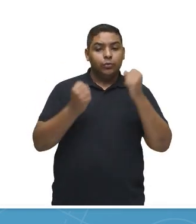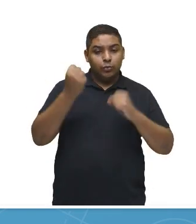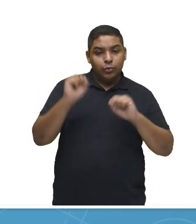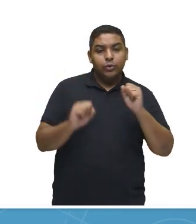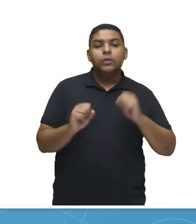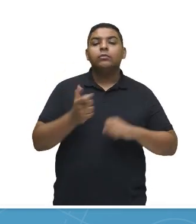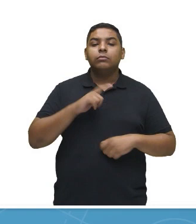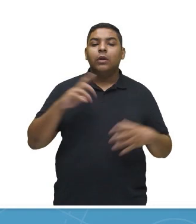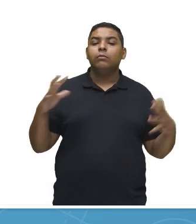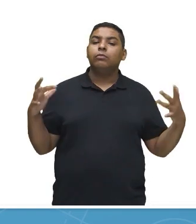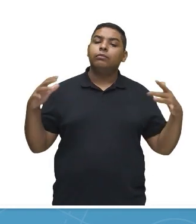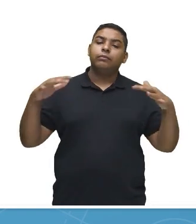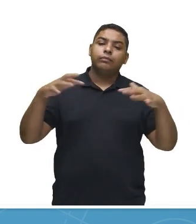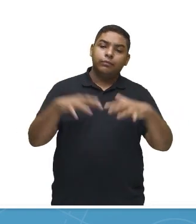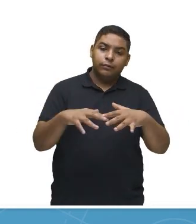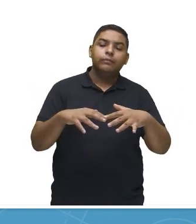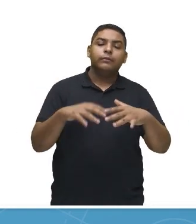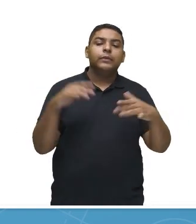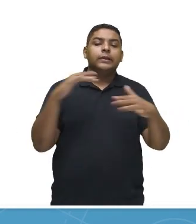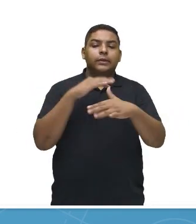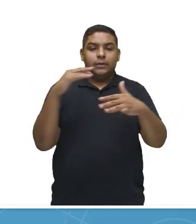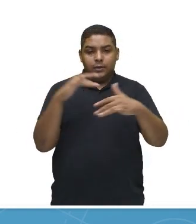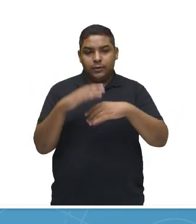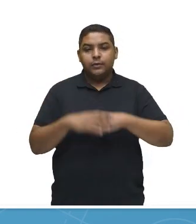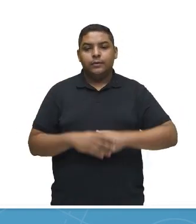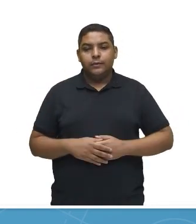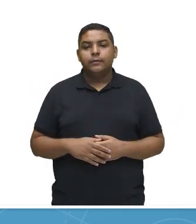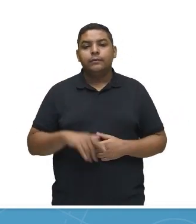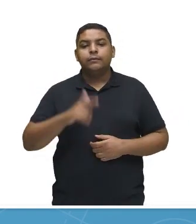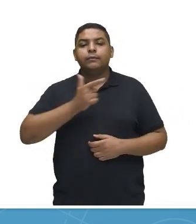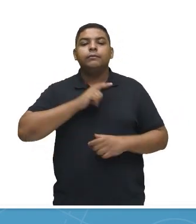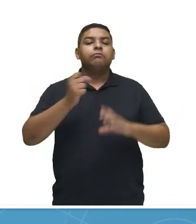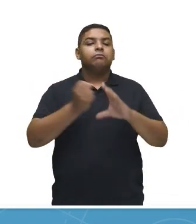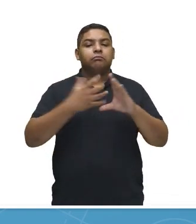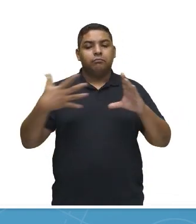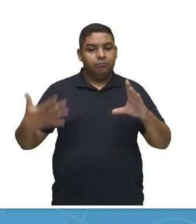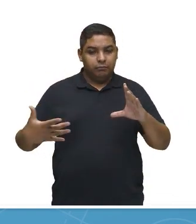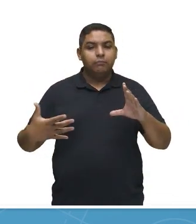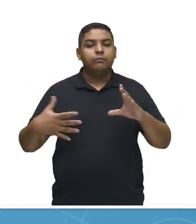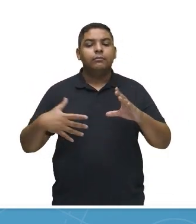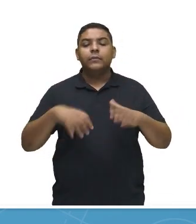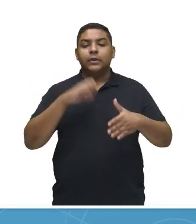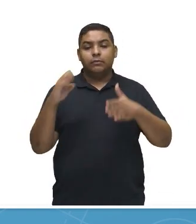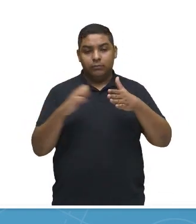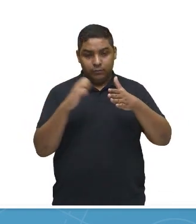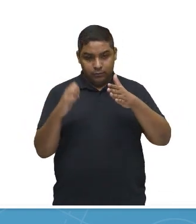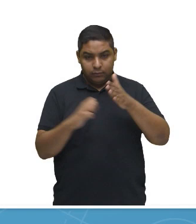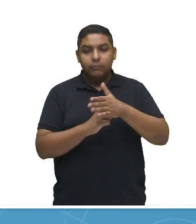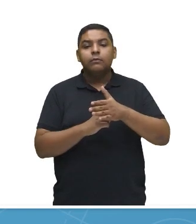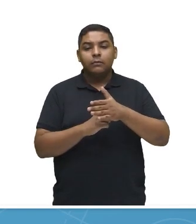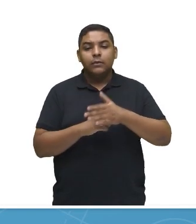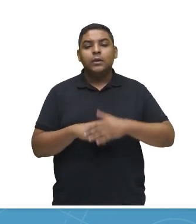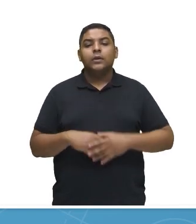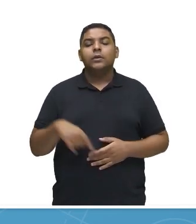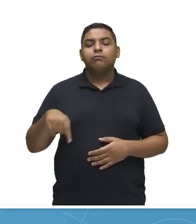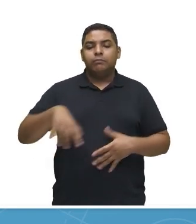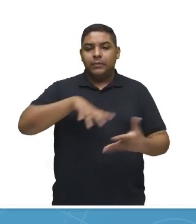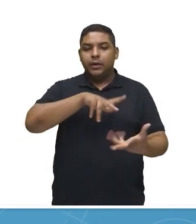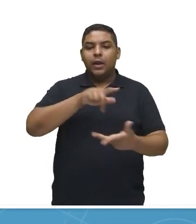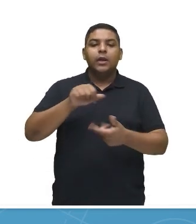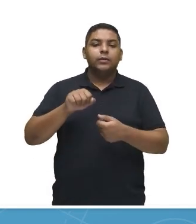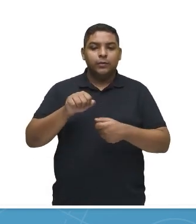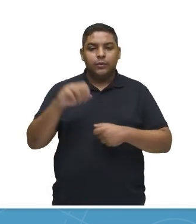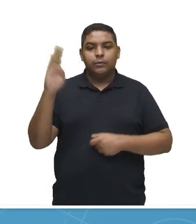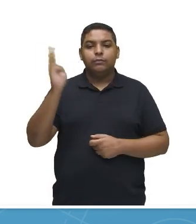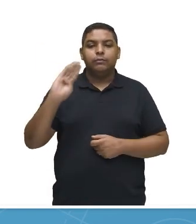grandes cidades, que se caracterizam pela predominância das sedes das indústrias administrativas e empresas transnacionais. A